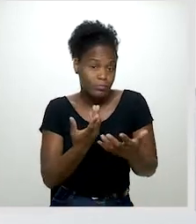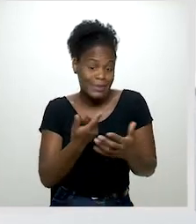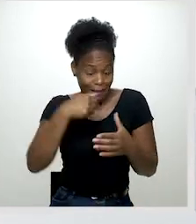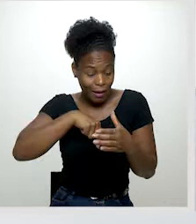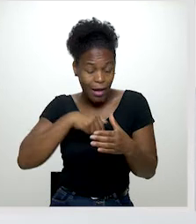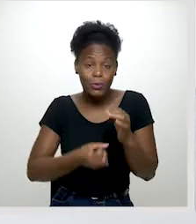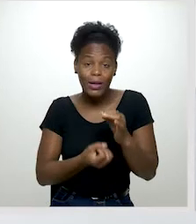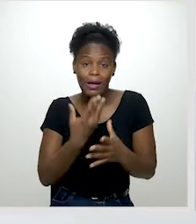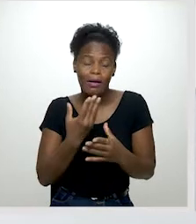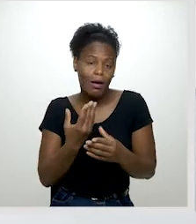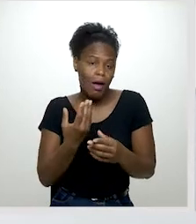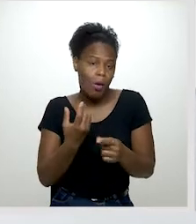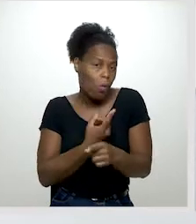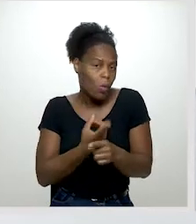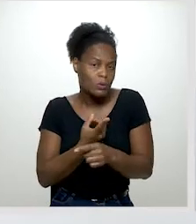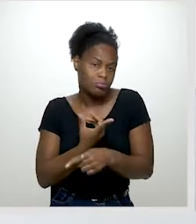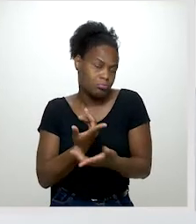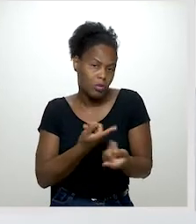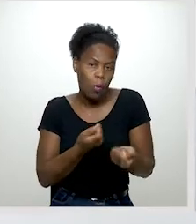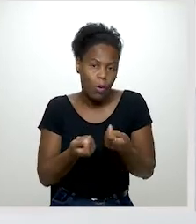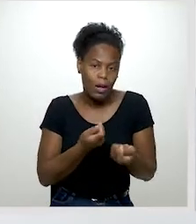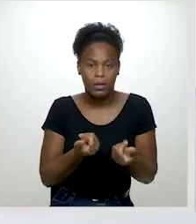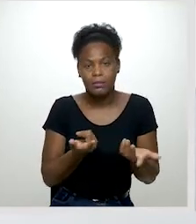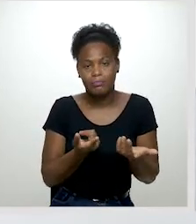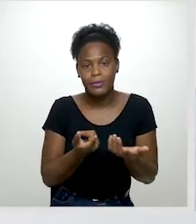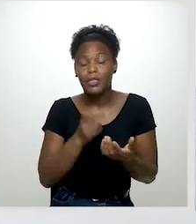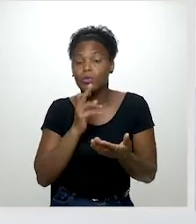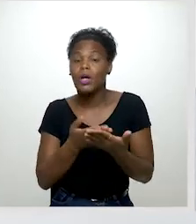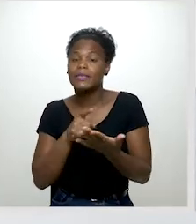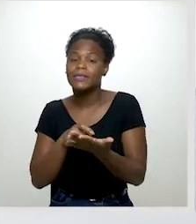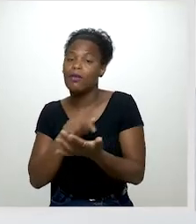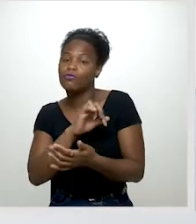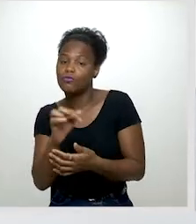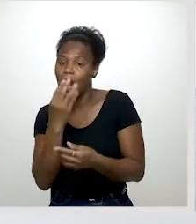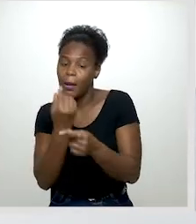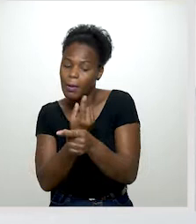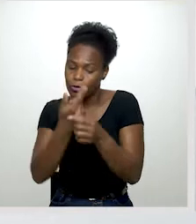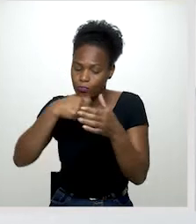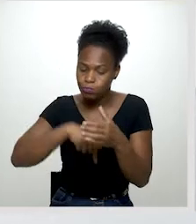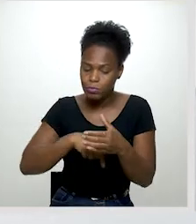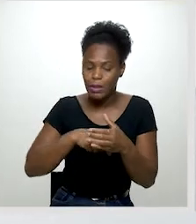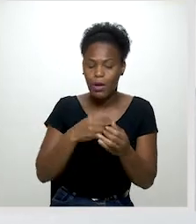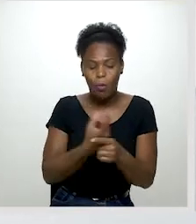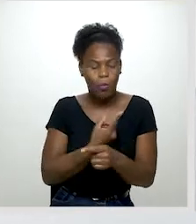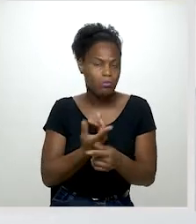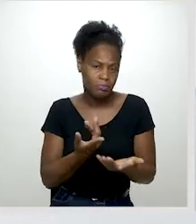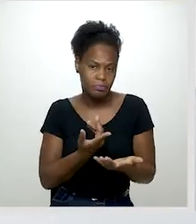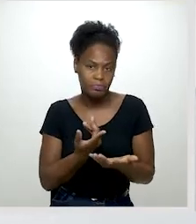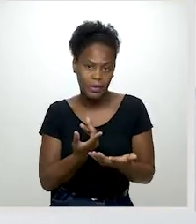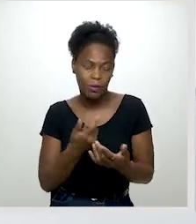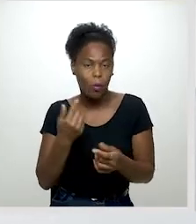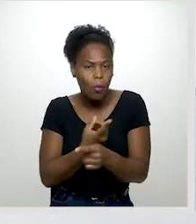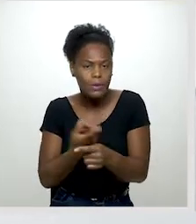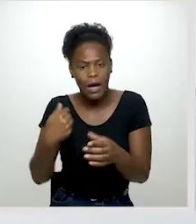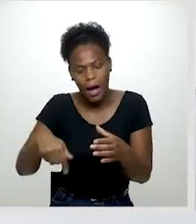teriam necessidade na sua alimentação, a partir de substâncias minerais existentes no meio.